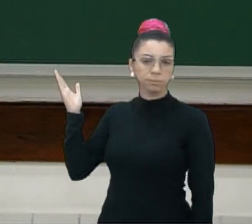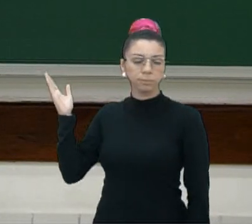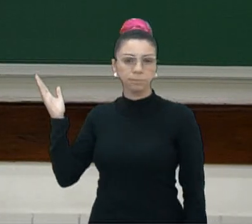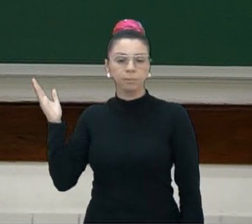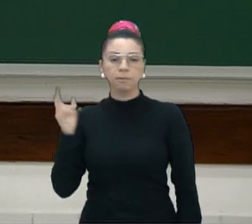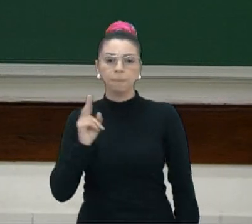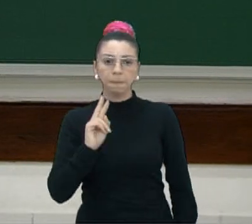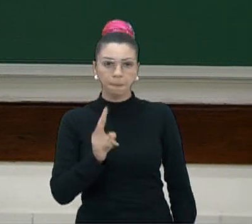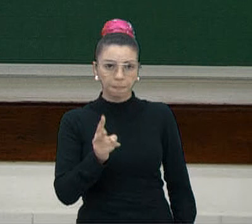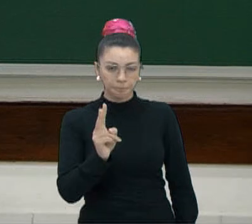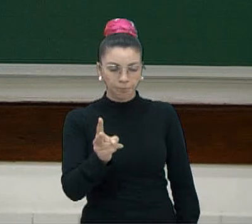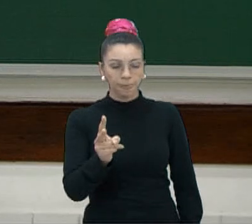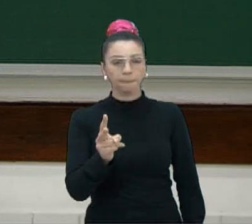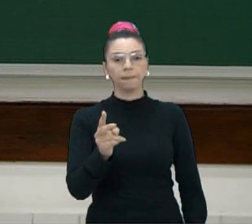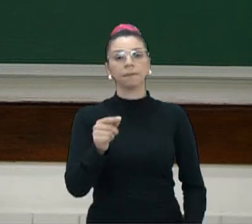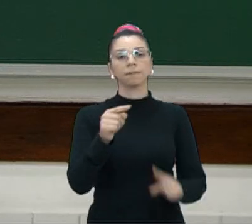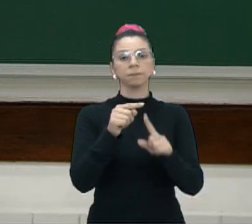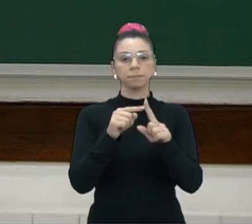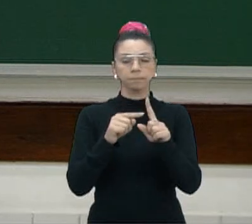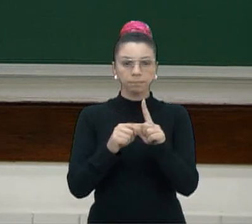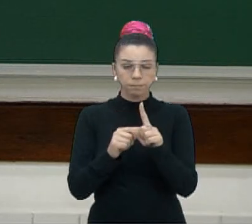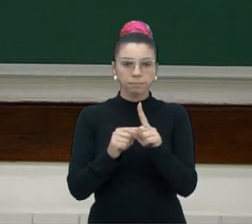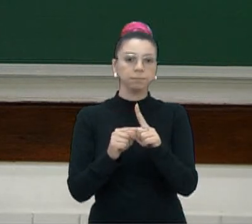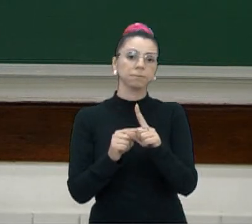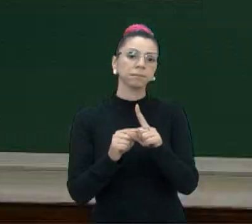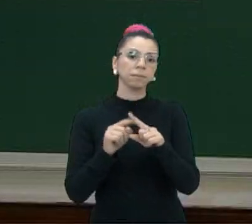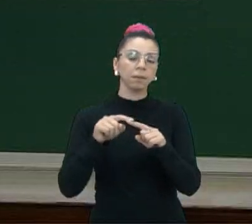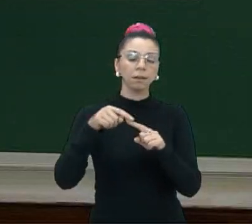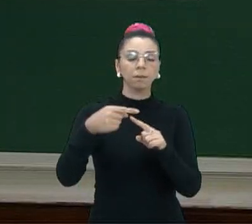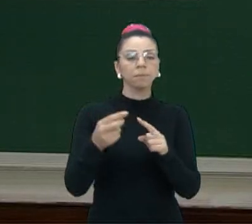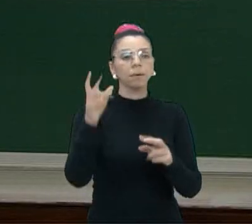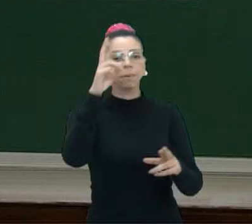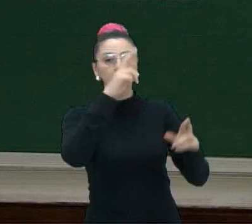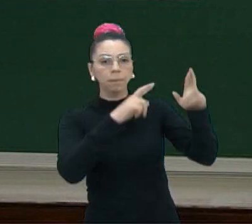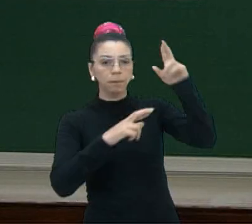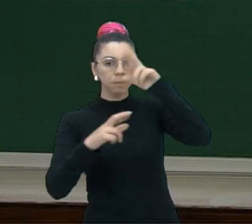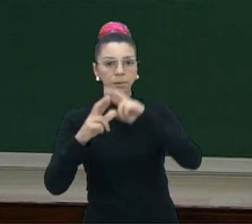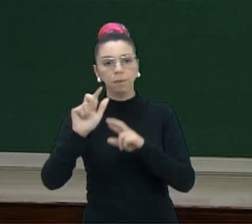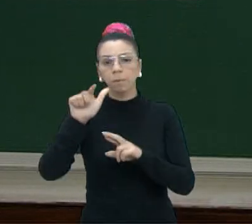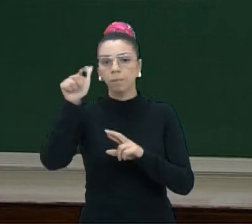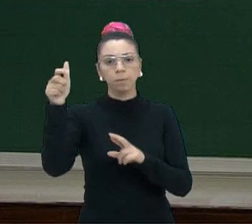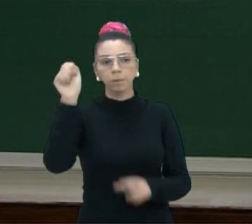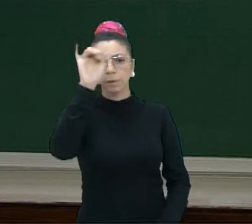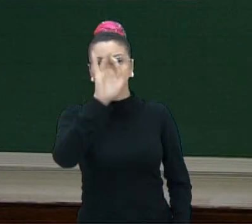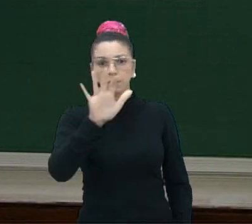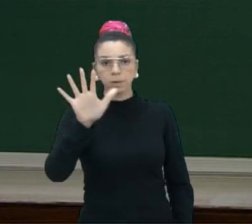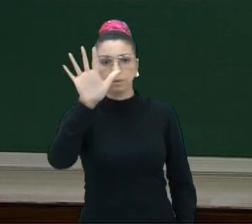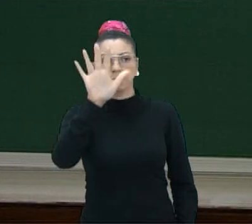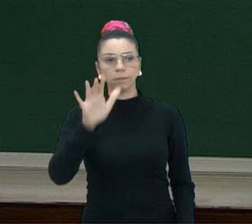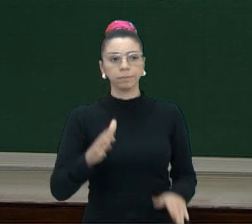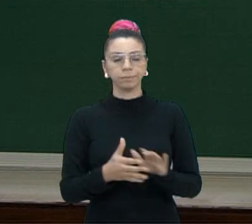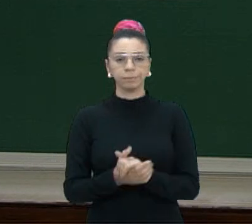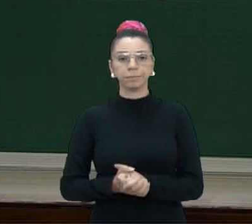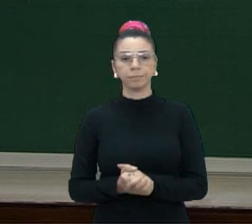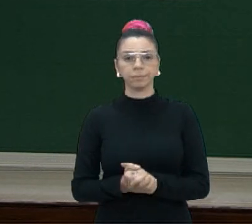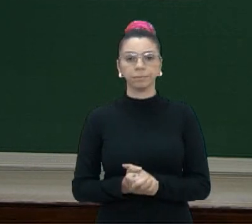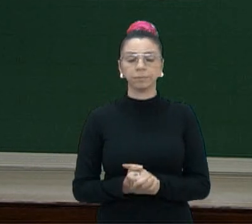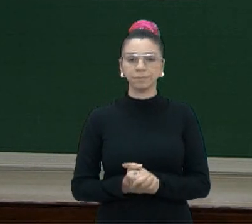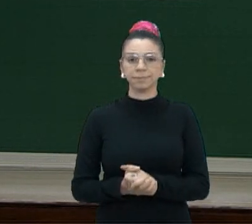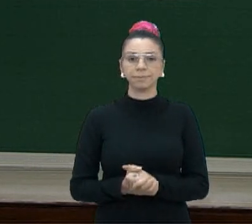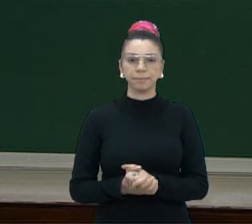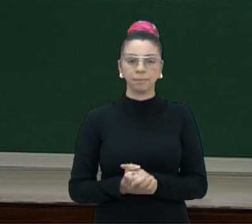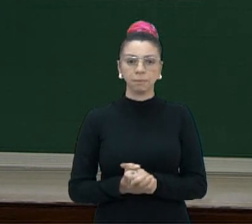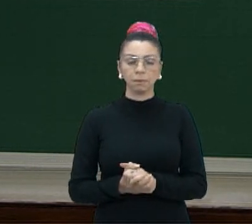Vamos continuar no mesmo exercício e nós vamos observar uma outra imagem. Agora nós temos aqui